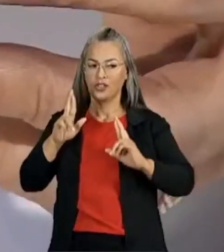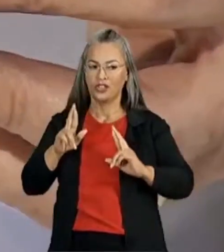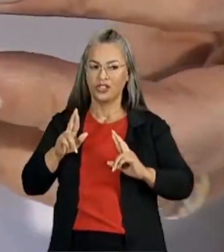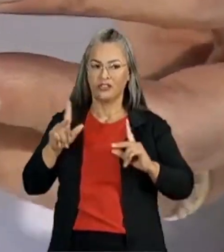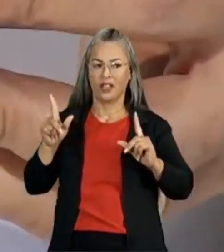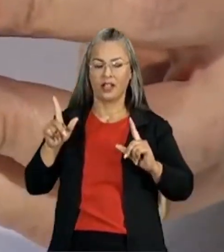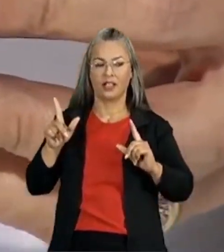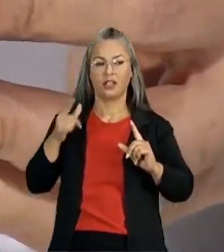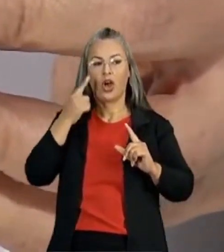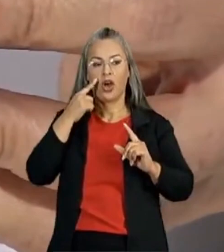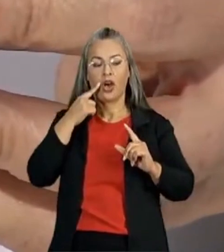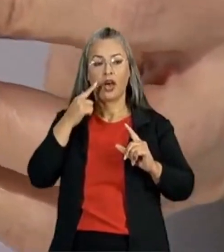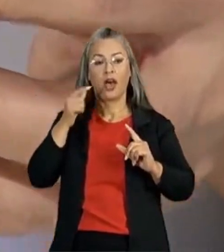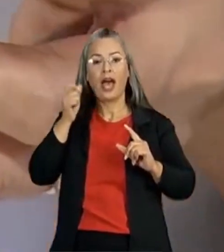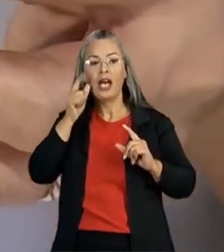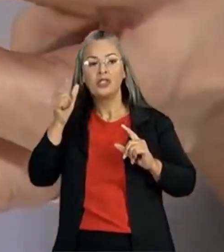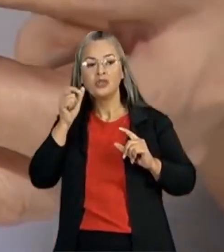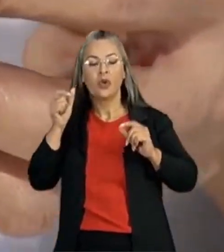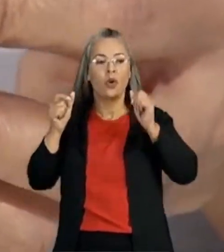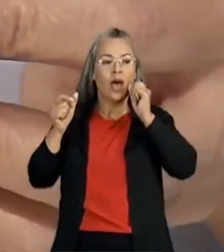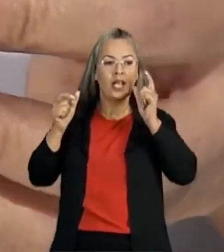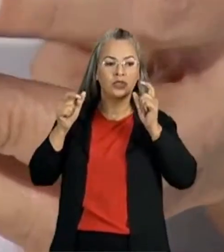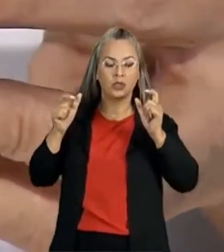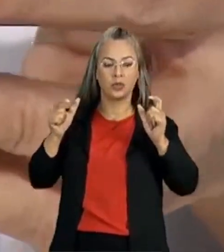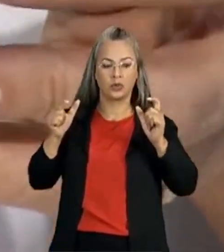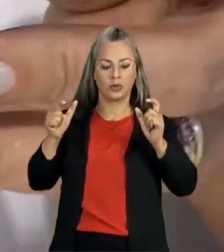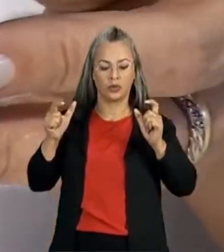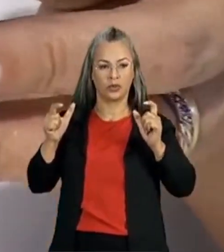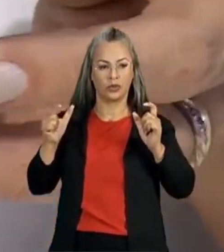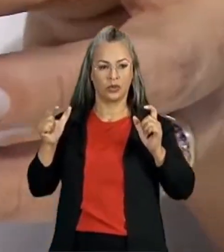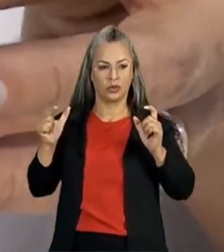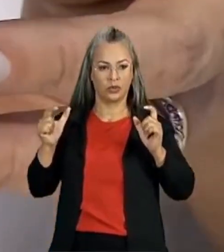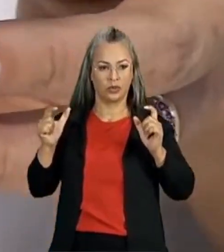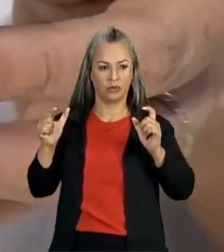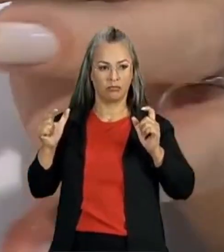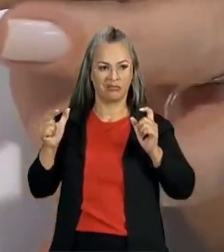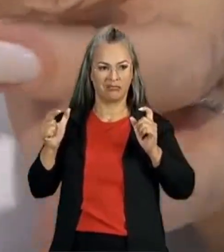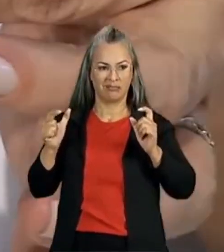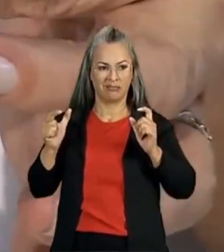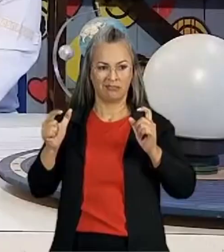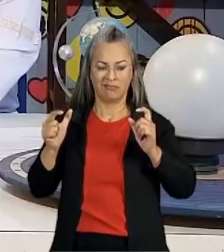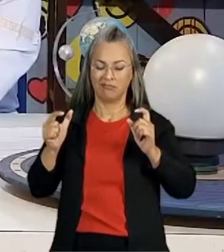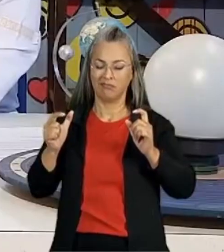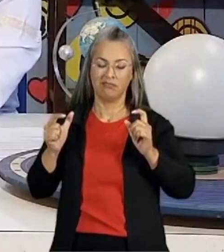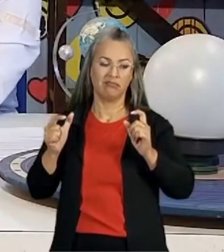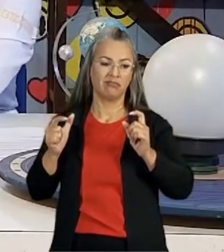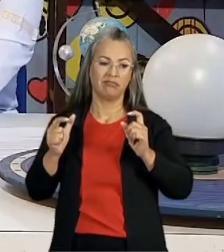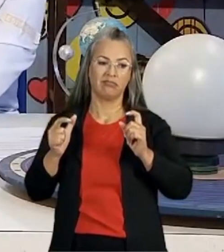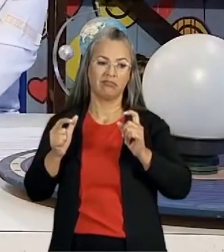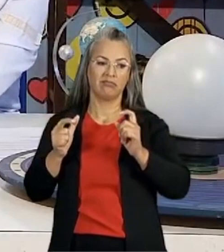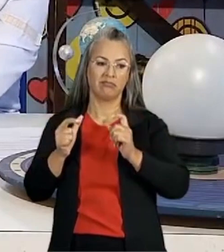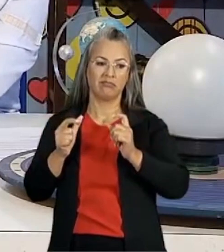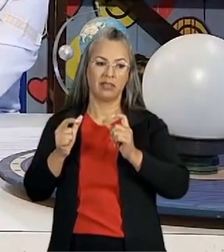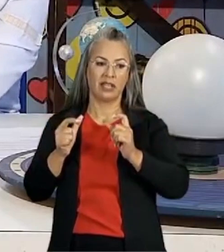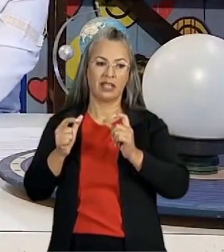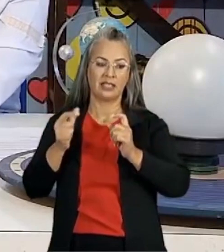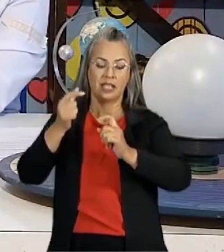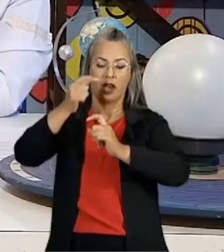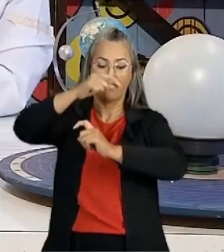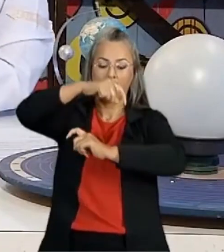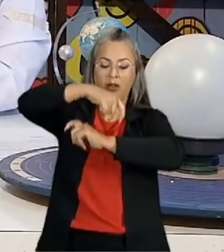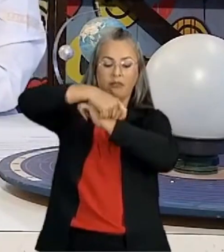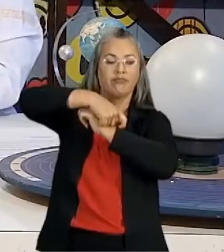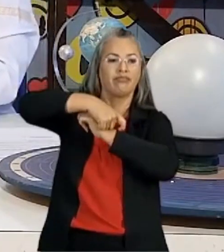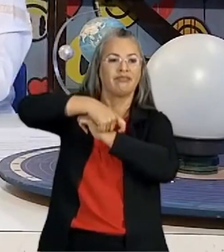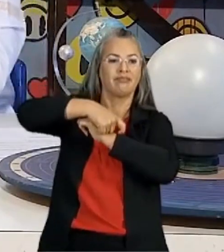Se eu pegar o azul e colocar aqui, ó, não tá tendo força. Se eu viro... Ele